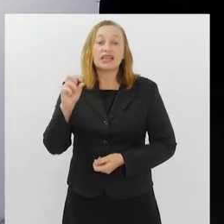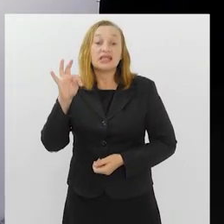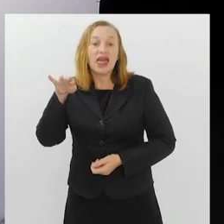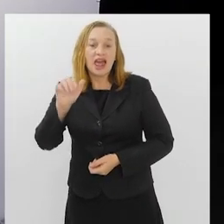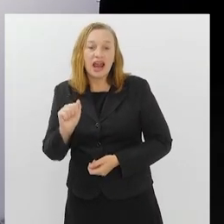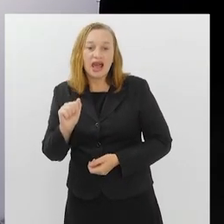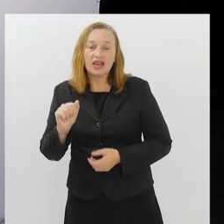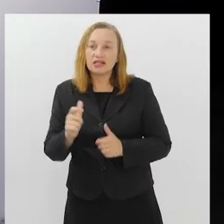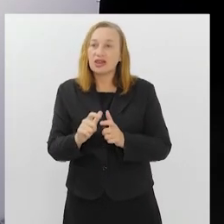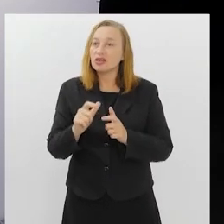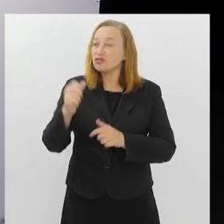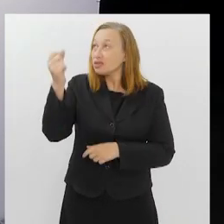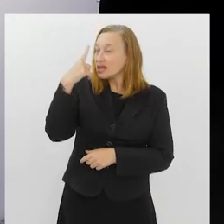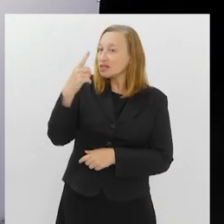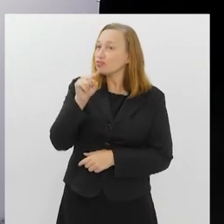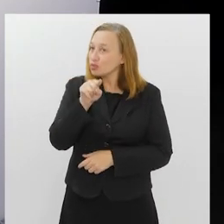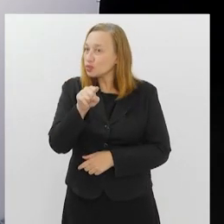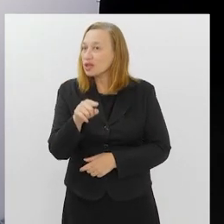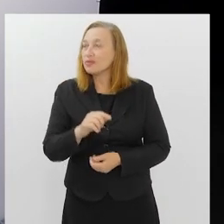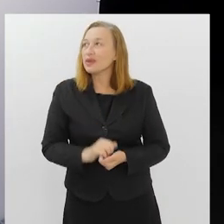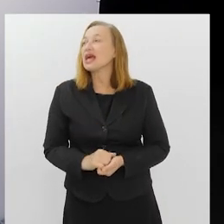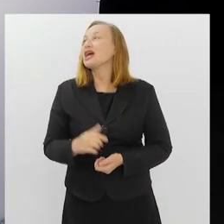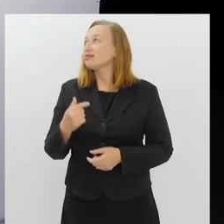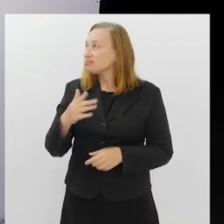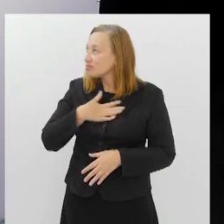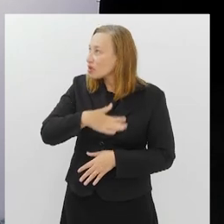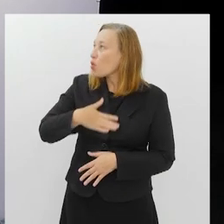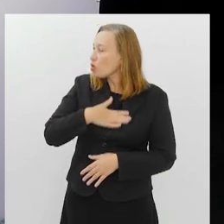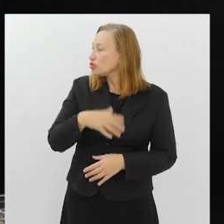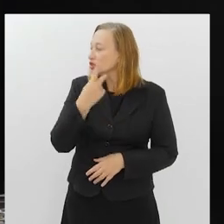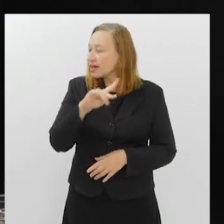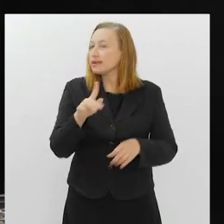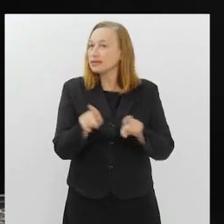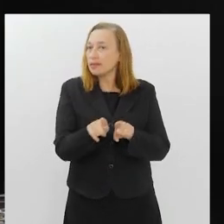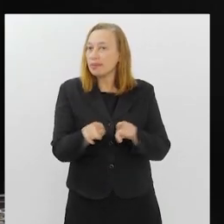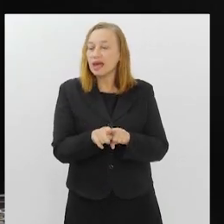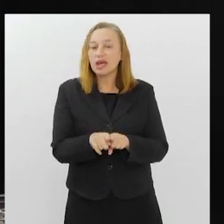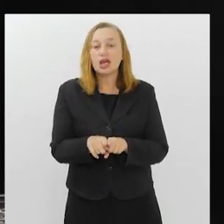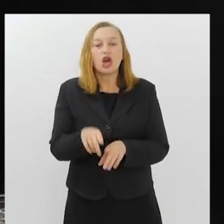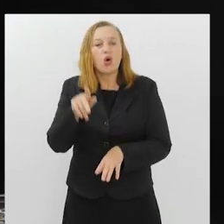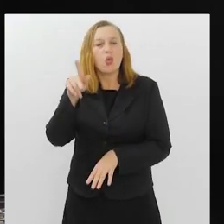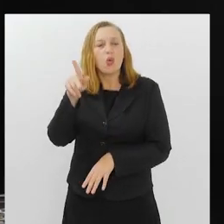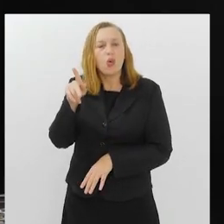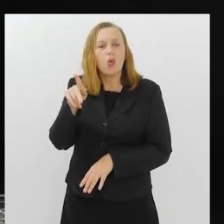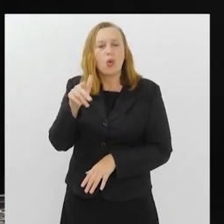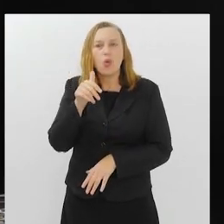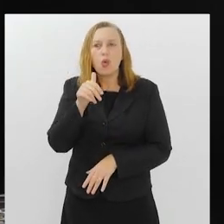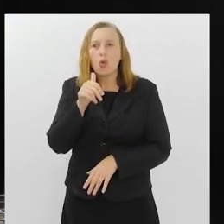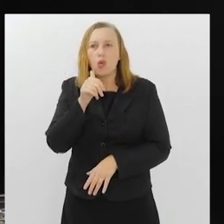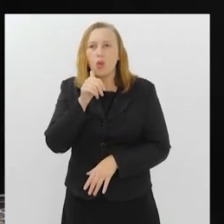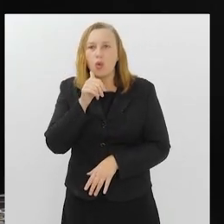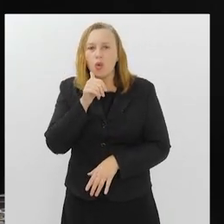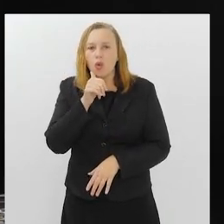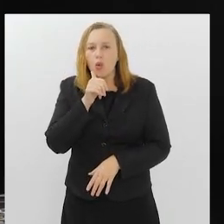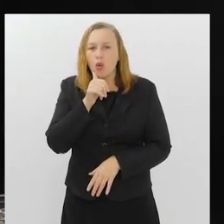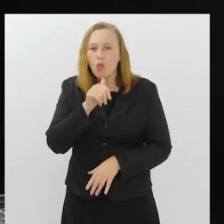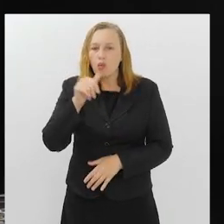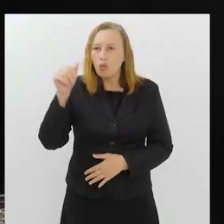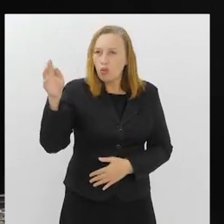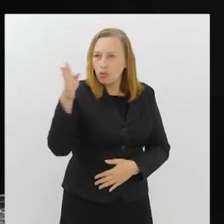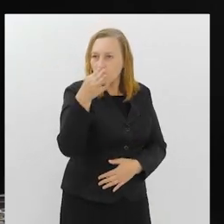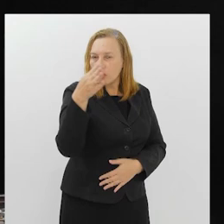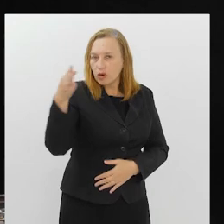grande inspiração. Minha grande inspiração. Eu gosto muito da Esquel também. E o porta-bandeira Você acredita